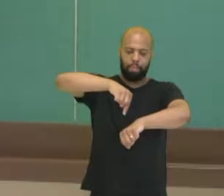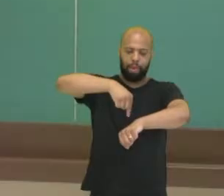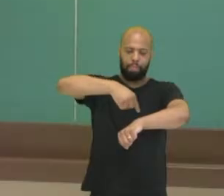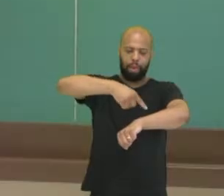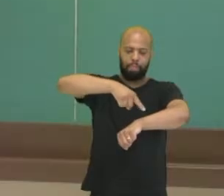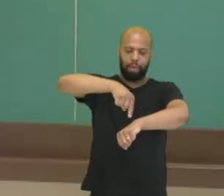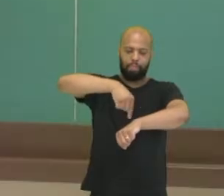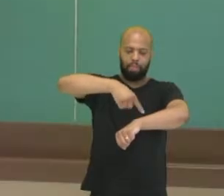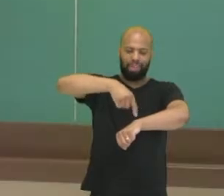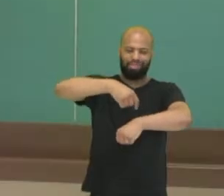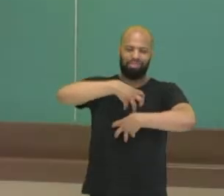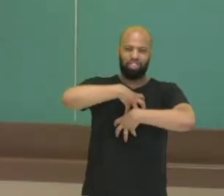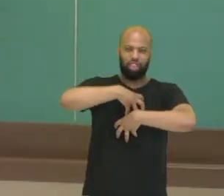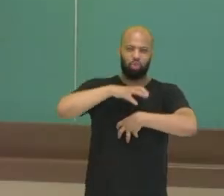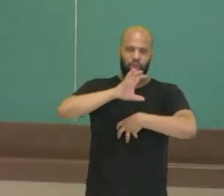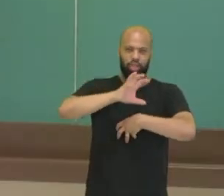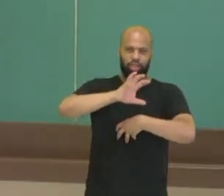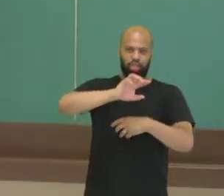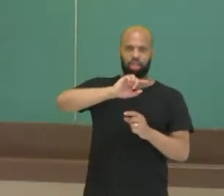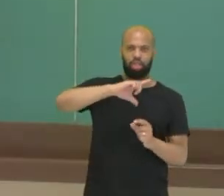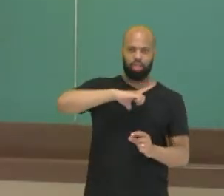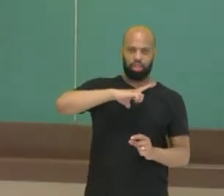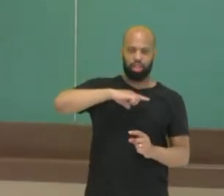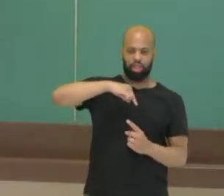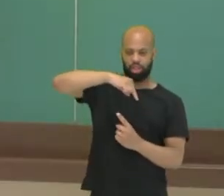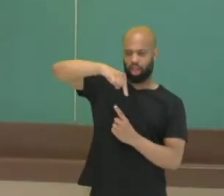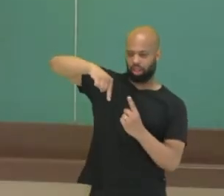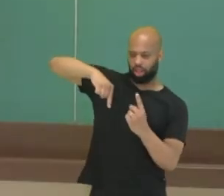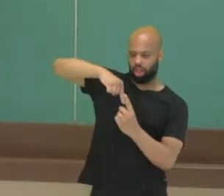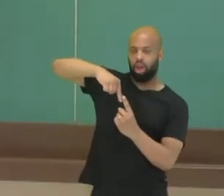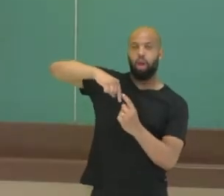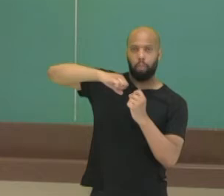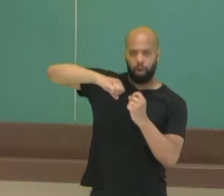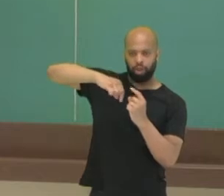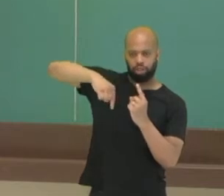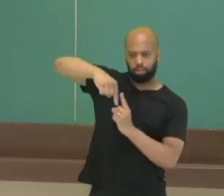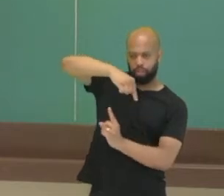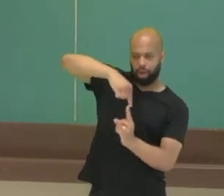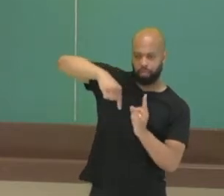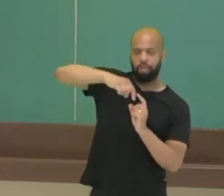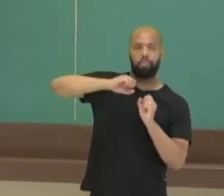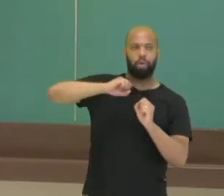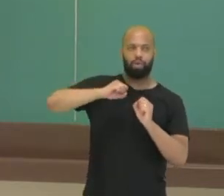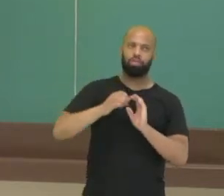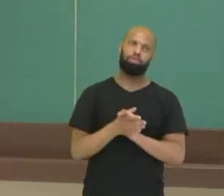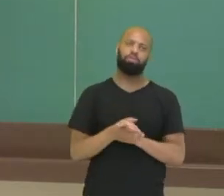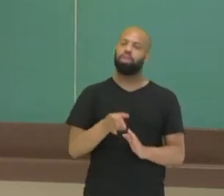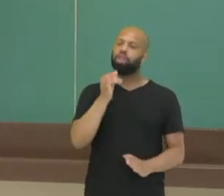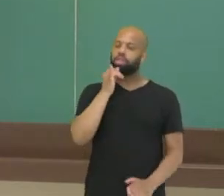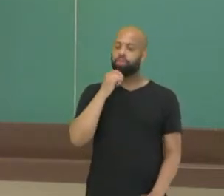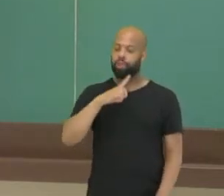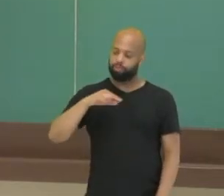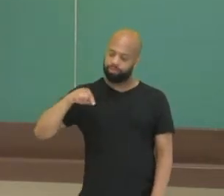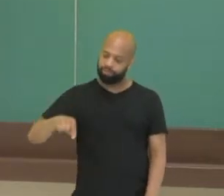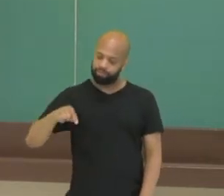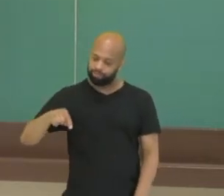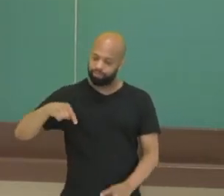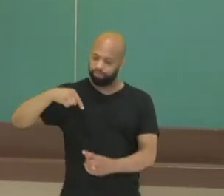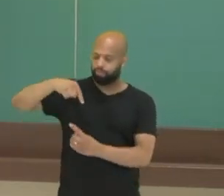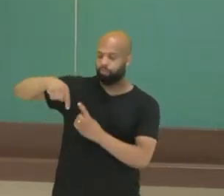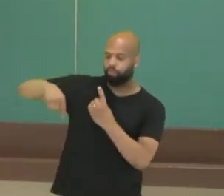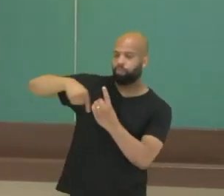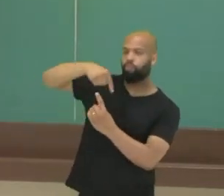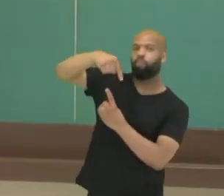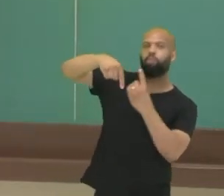horário, ok? Pode acontecer sentido anti-horário? Pode também. Eu posso dizer que essa figura aqui é a